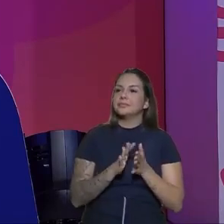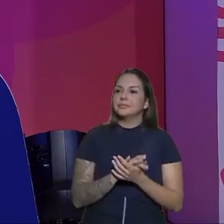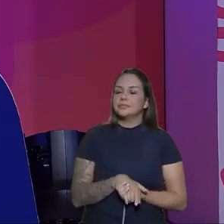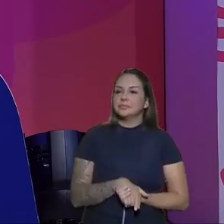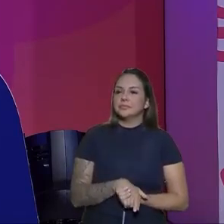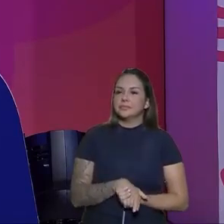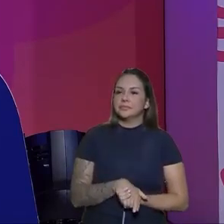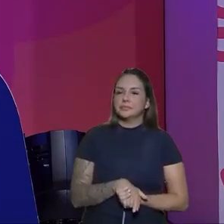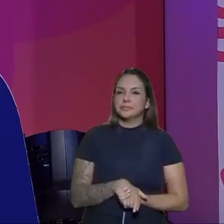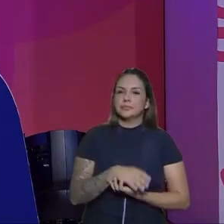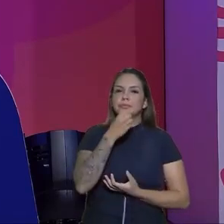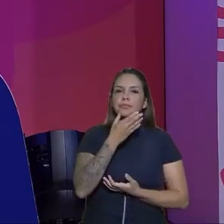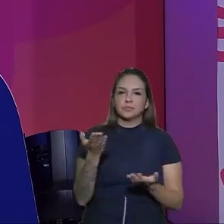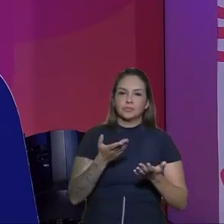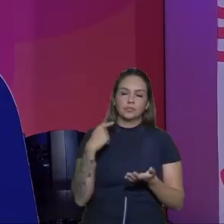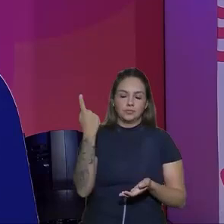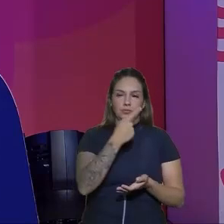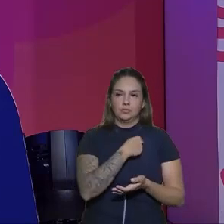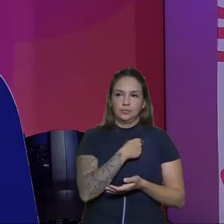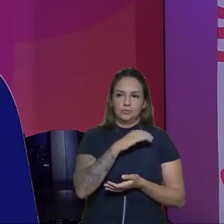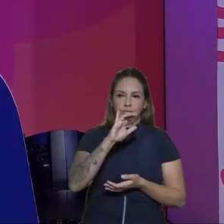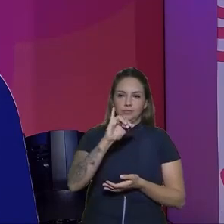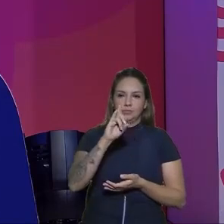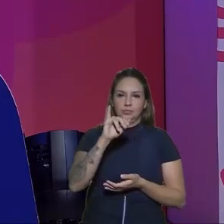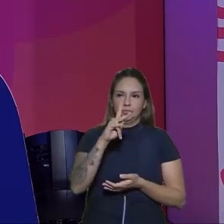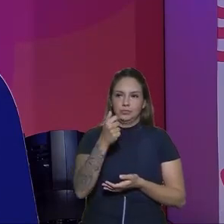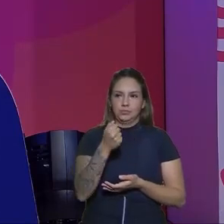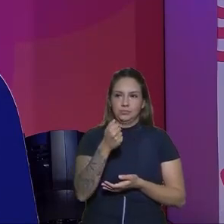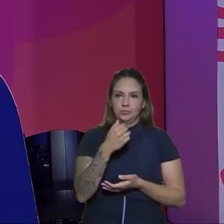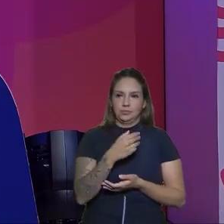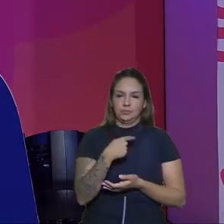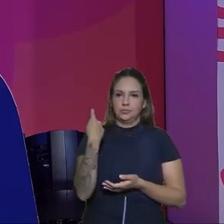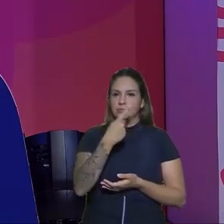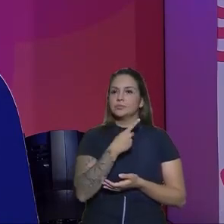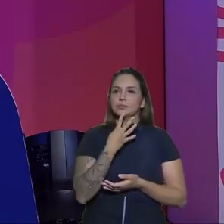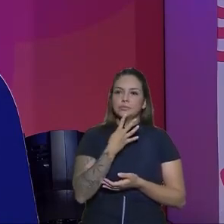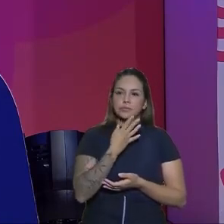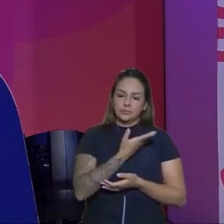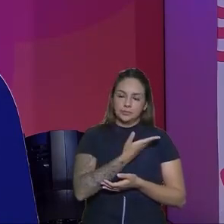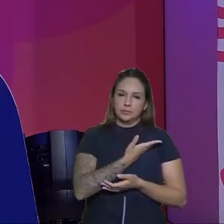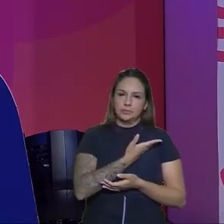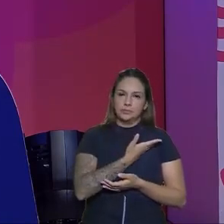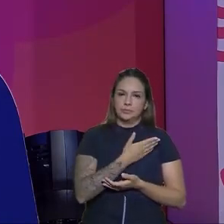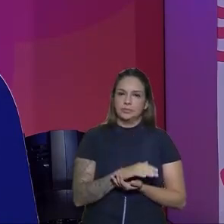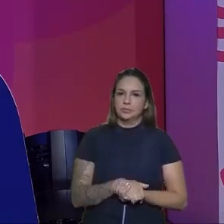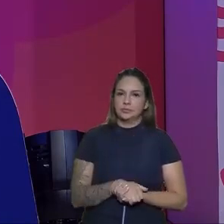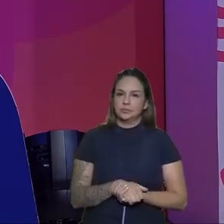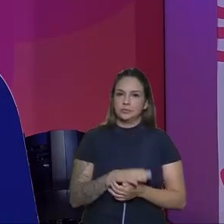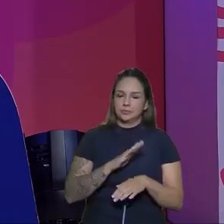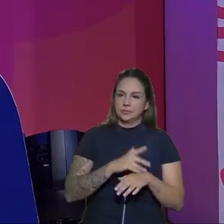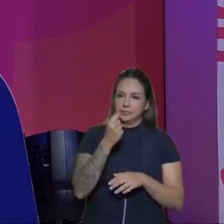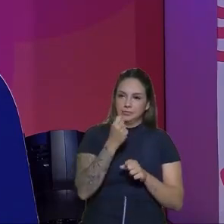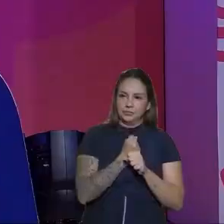enfim. É muito bom estar aqui com a Cidinha. Somos conhecidos e amigos aí há mais de